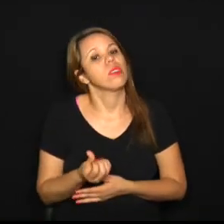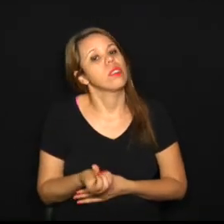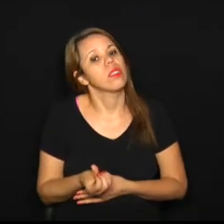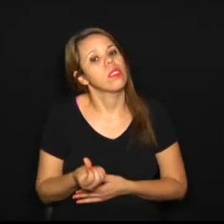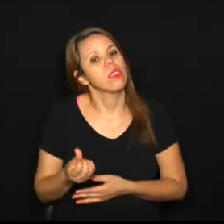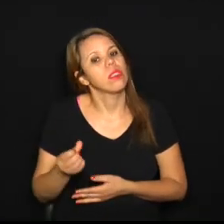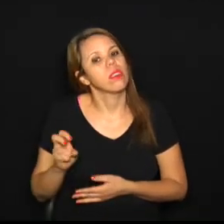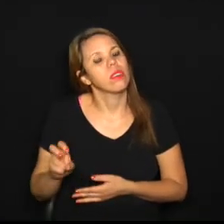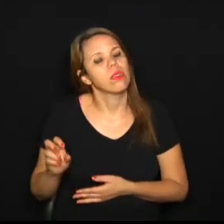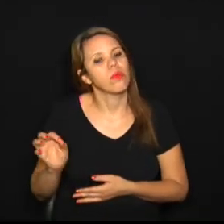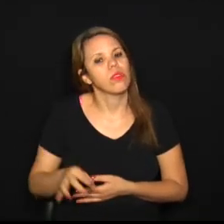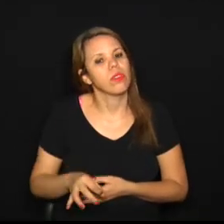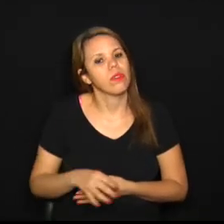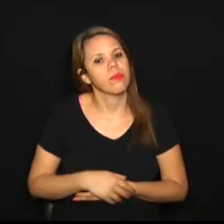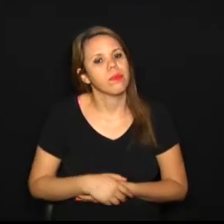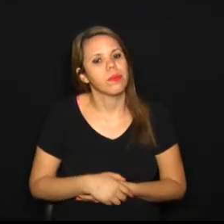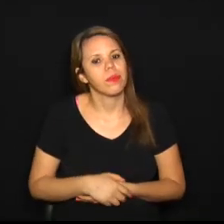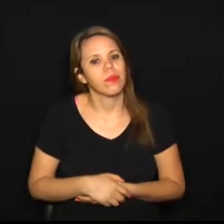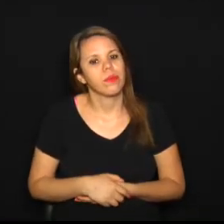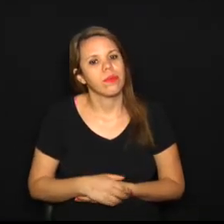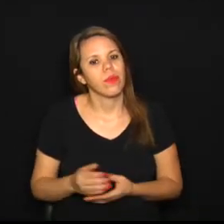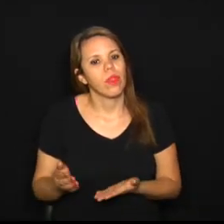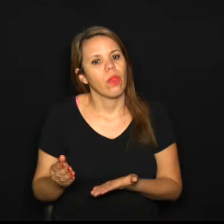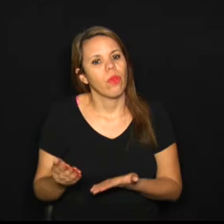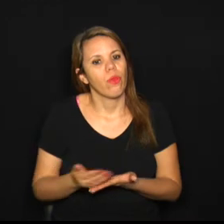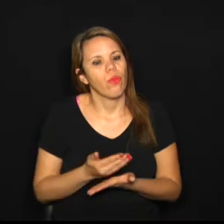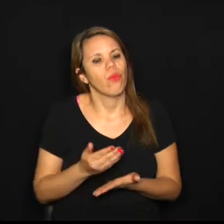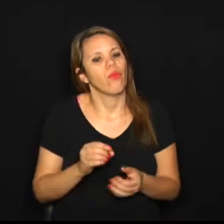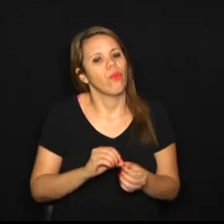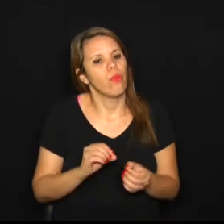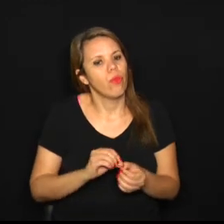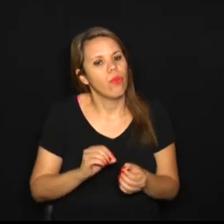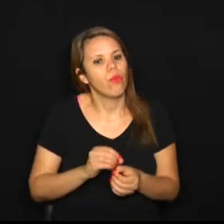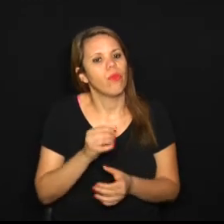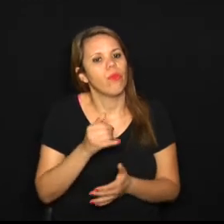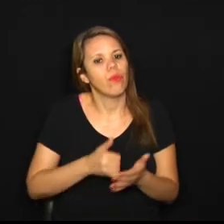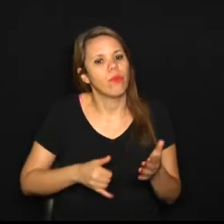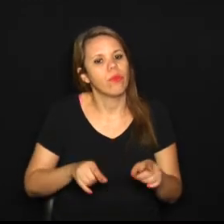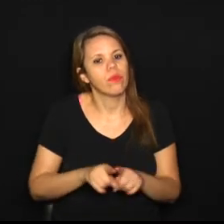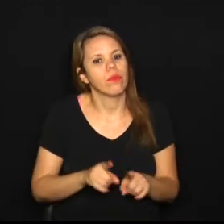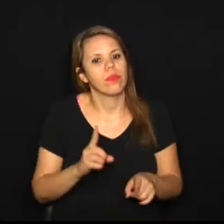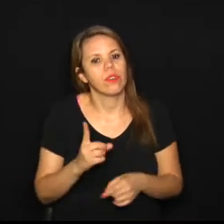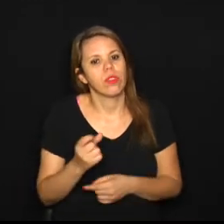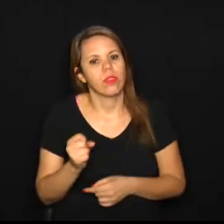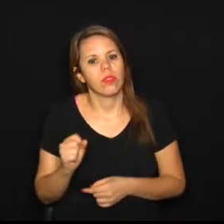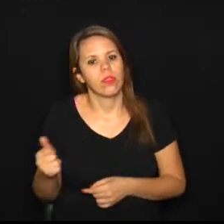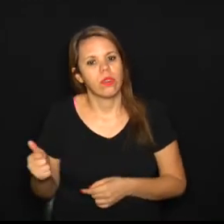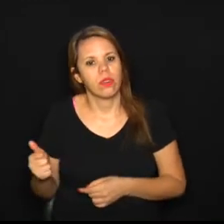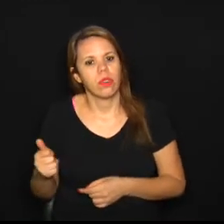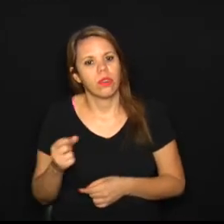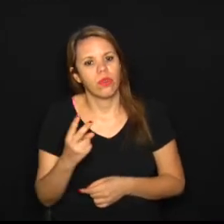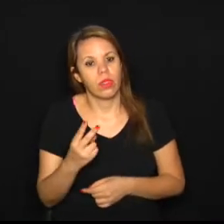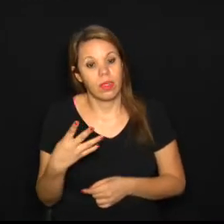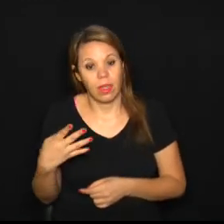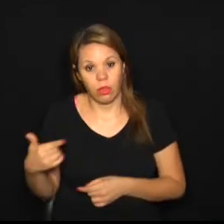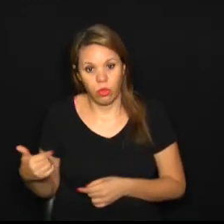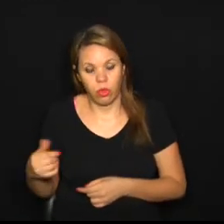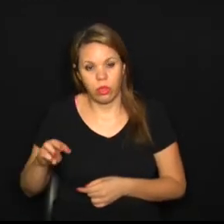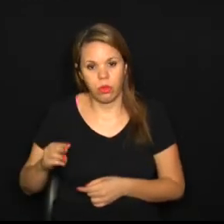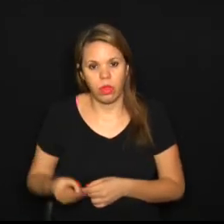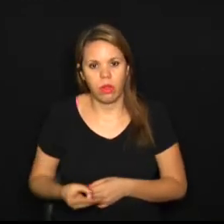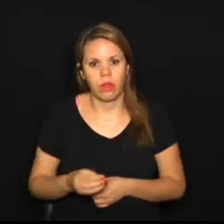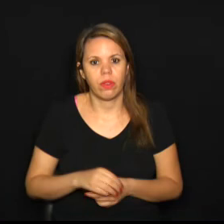do orçamento. As receitas intra-orçamentárias, a previsão era de 214.800.000, realizou 266.100.000,